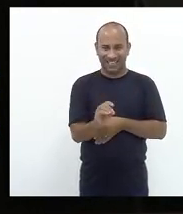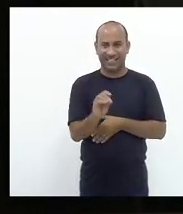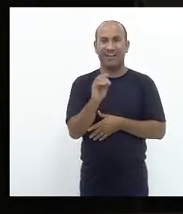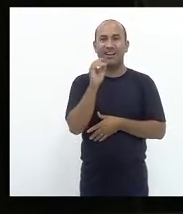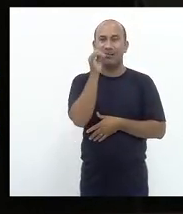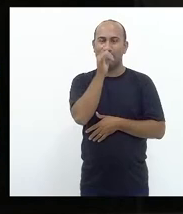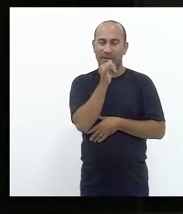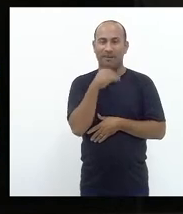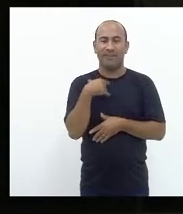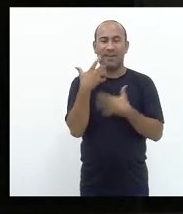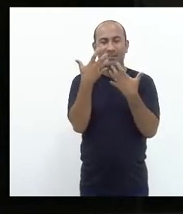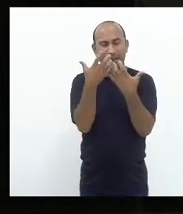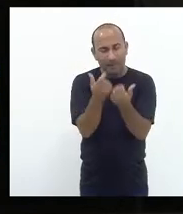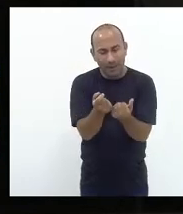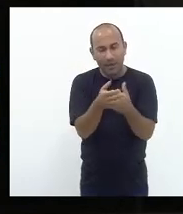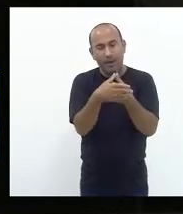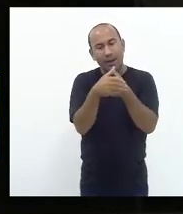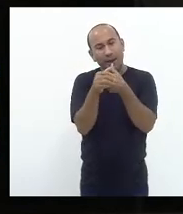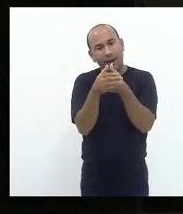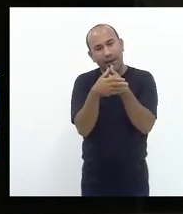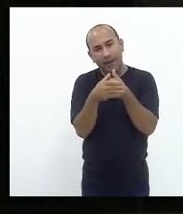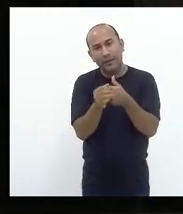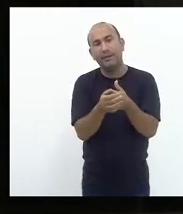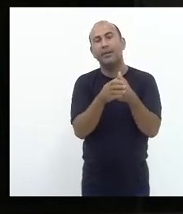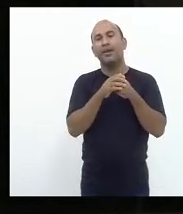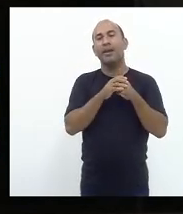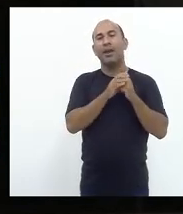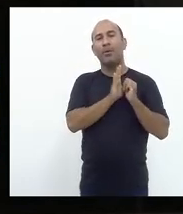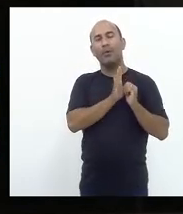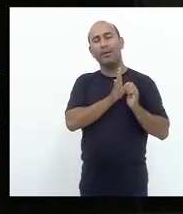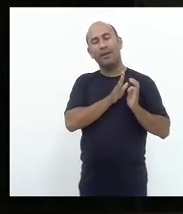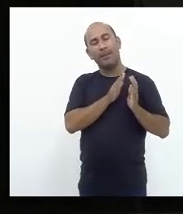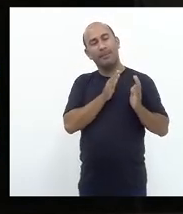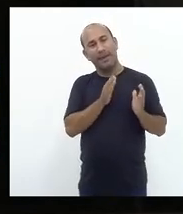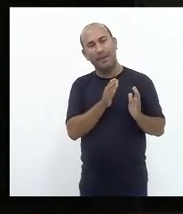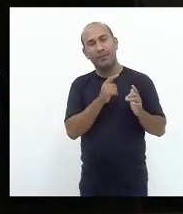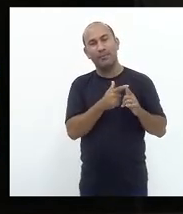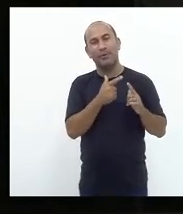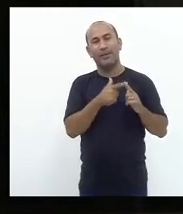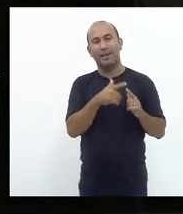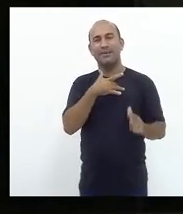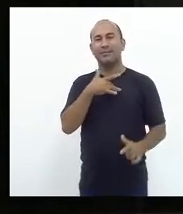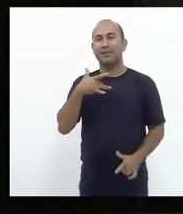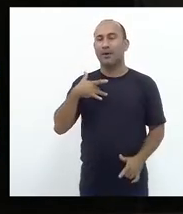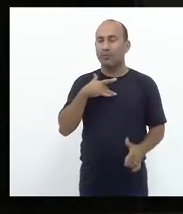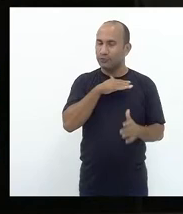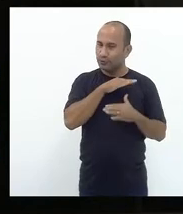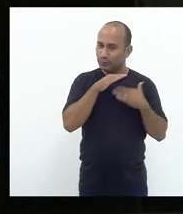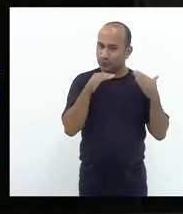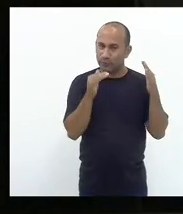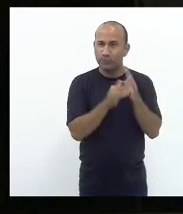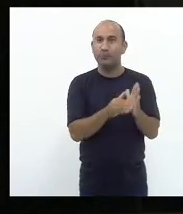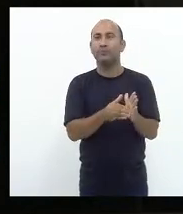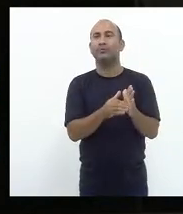com muito carinho e de coração aberto, porque saúde é tudo. E um